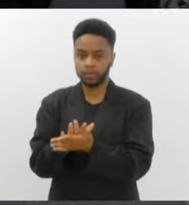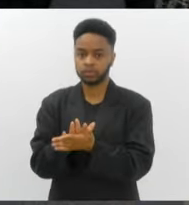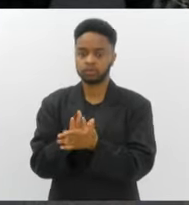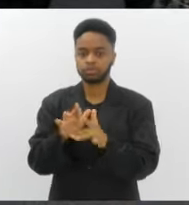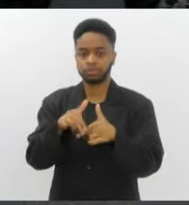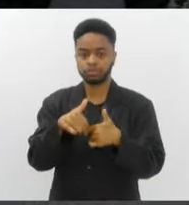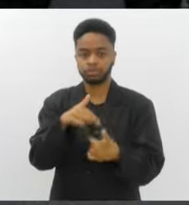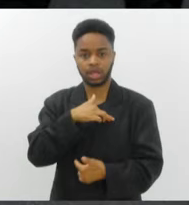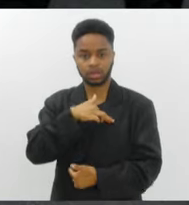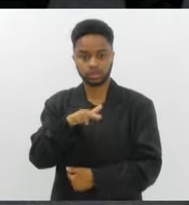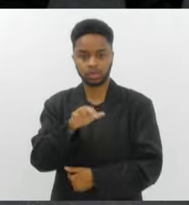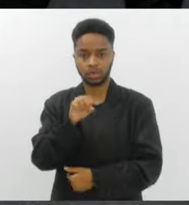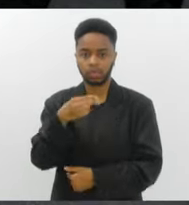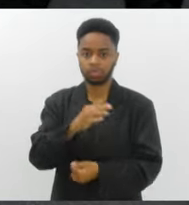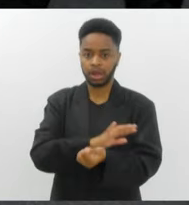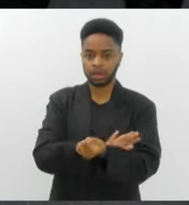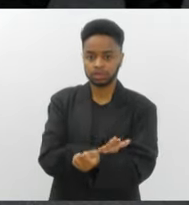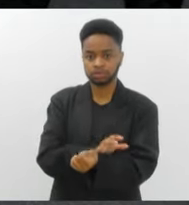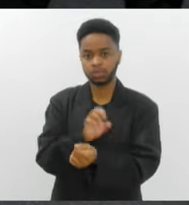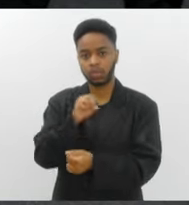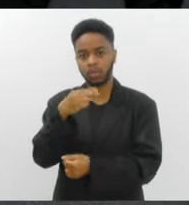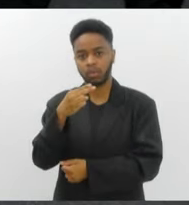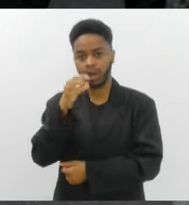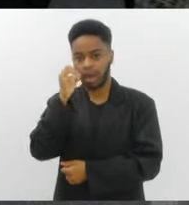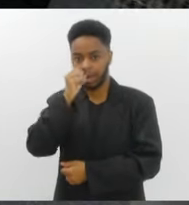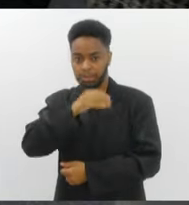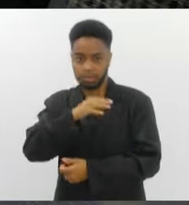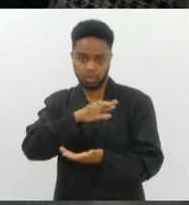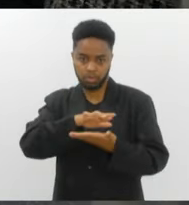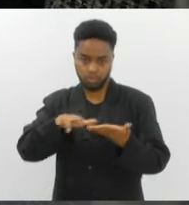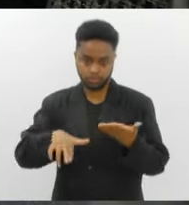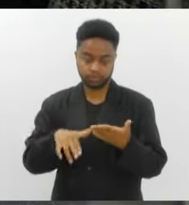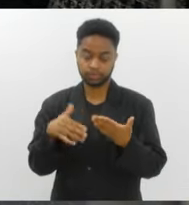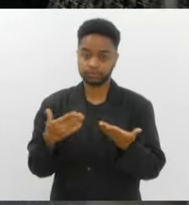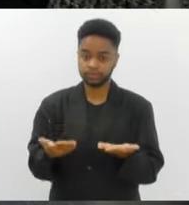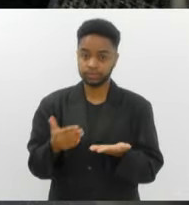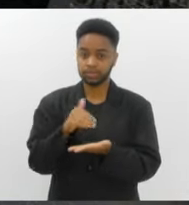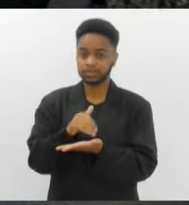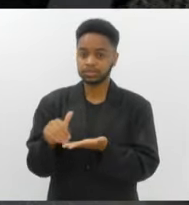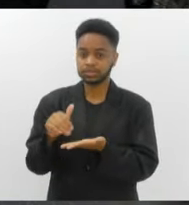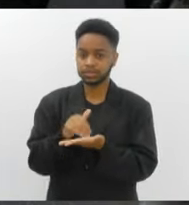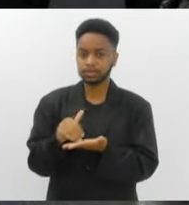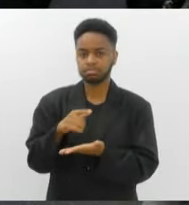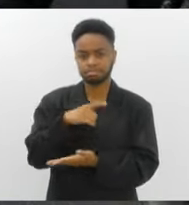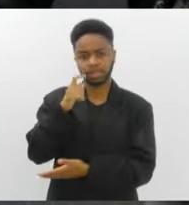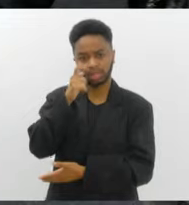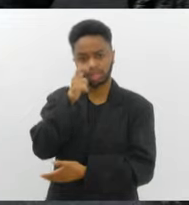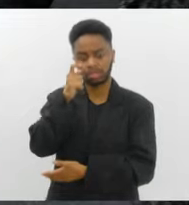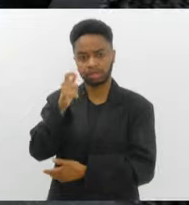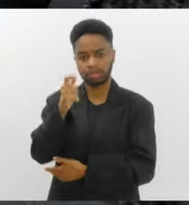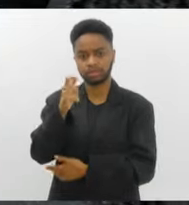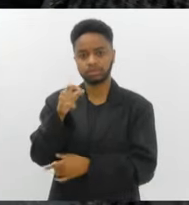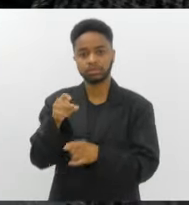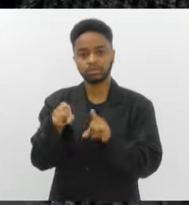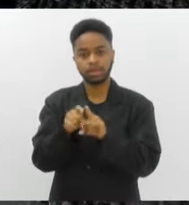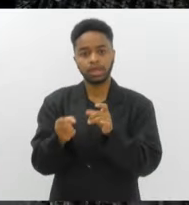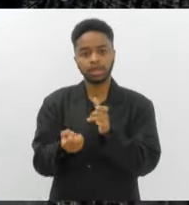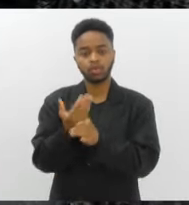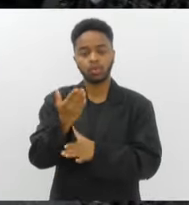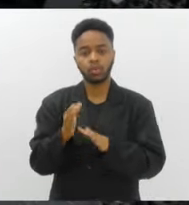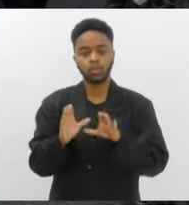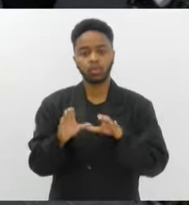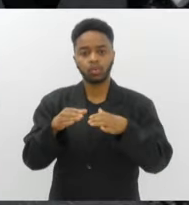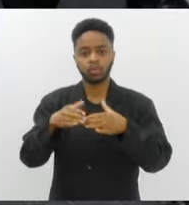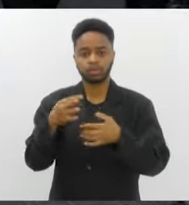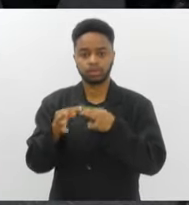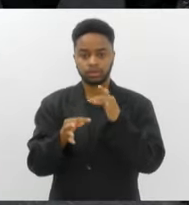de racismo, de abuso? O secretário Amin ficou tão interessado que criou um grupo de trabalho